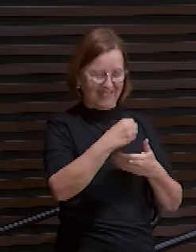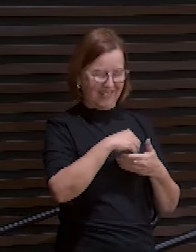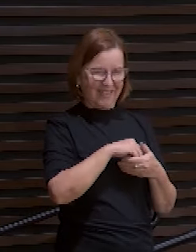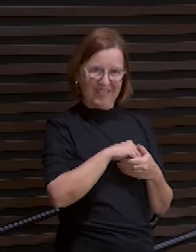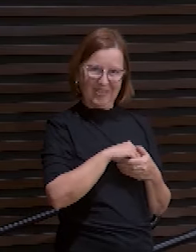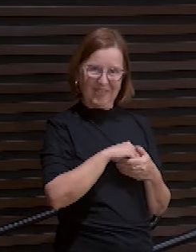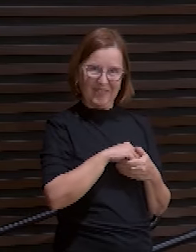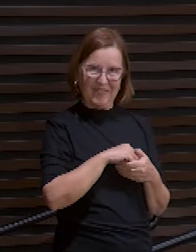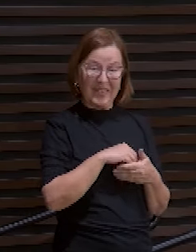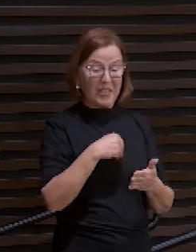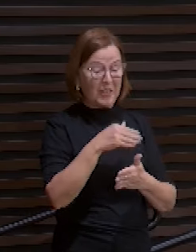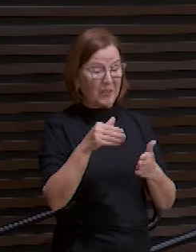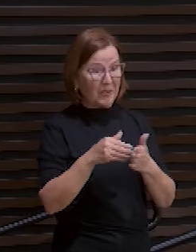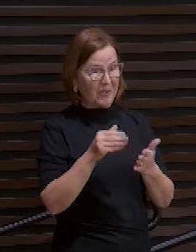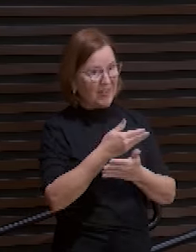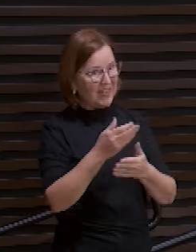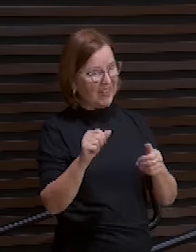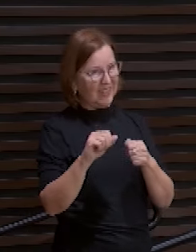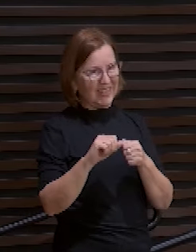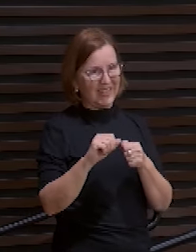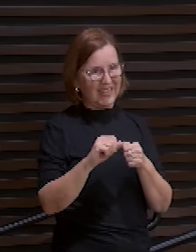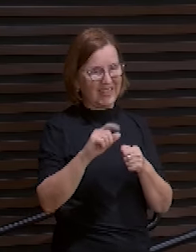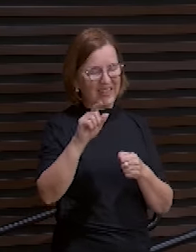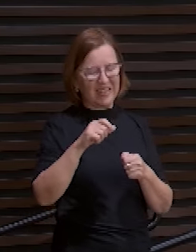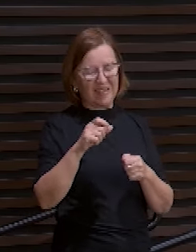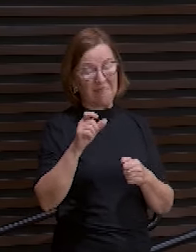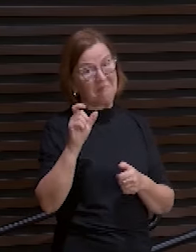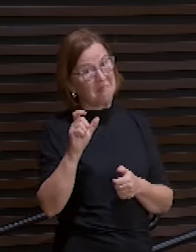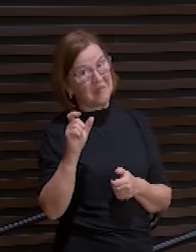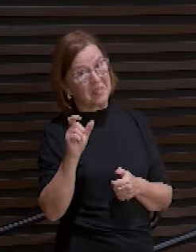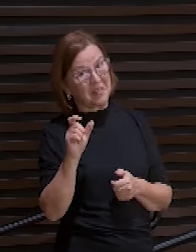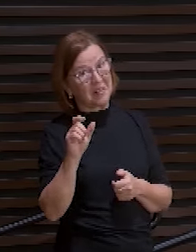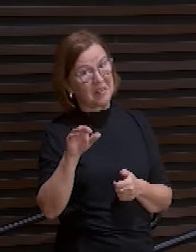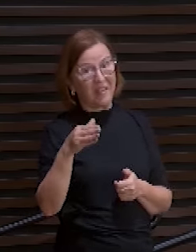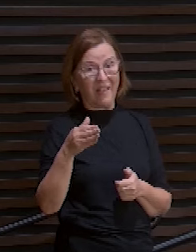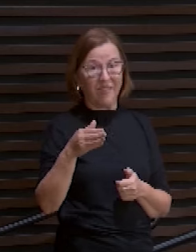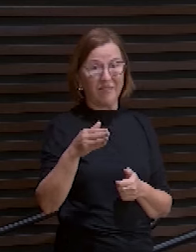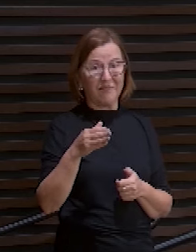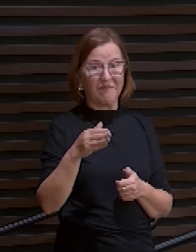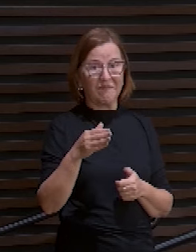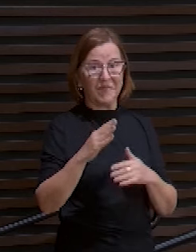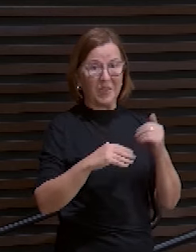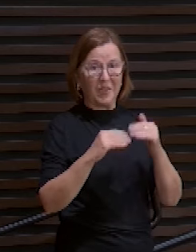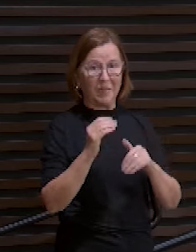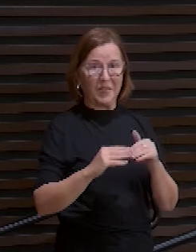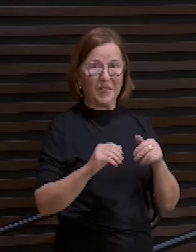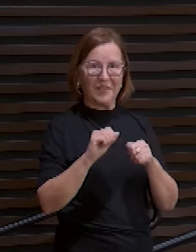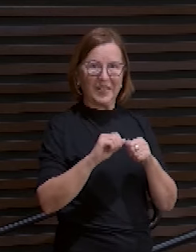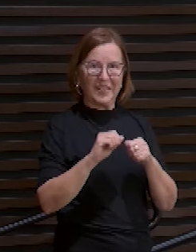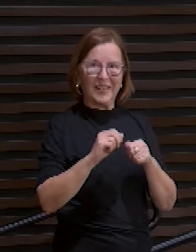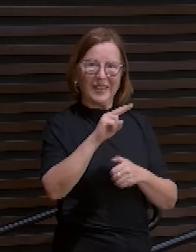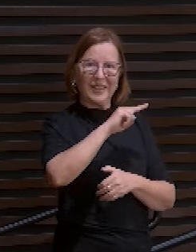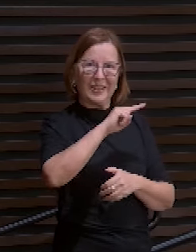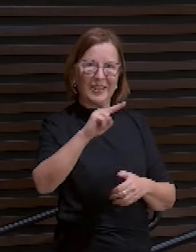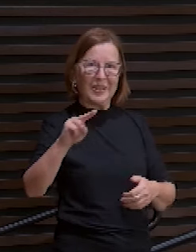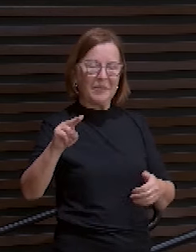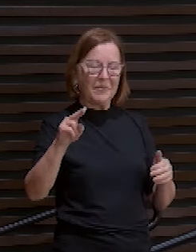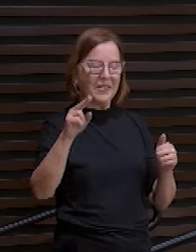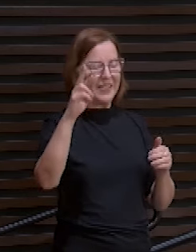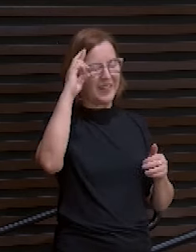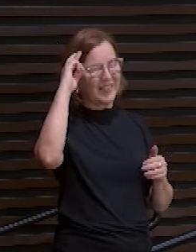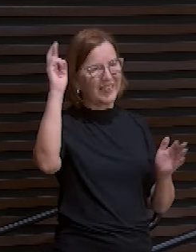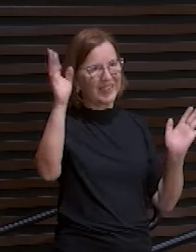e tudo o que fizerdes seja em palavra seja em a fazei-o em nome do Senhor